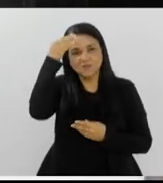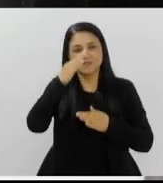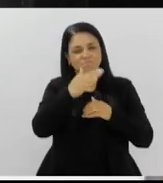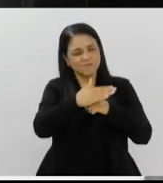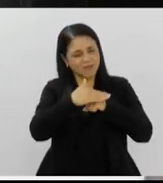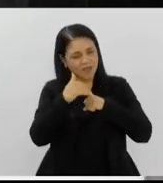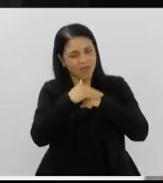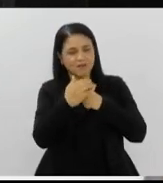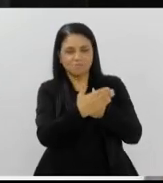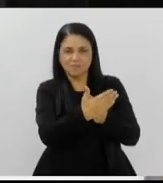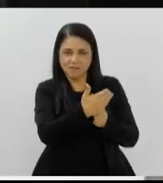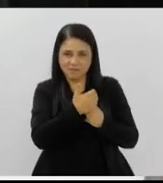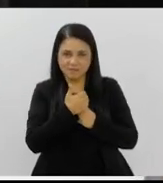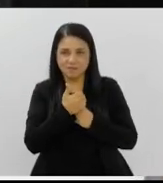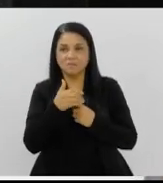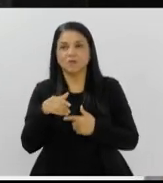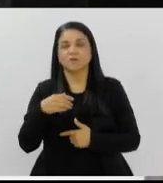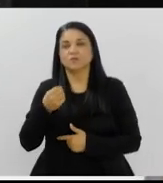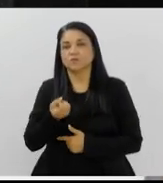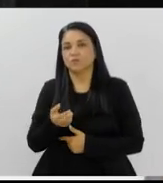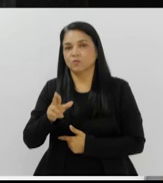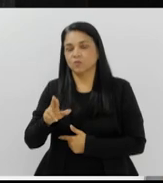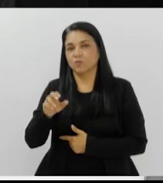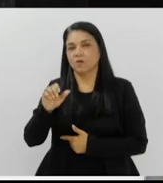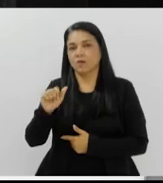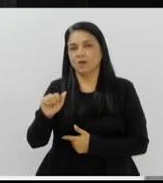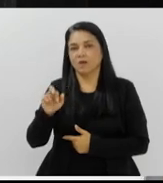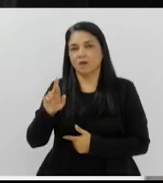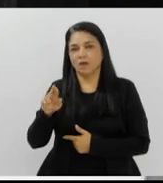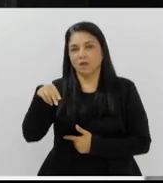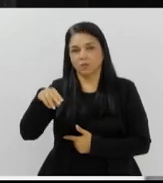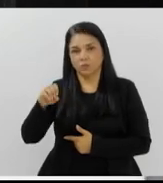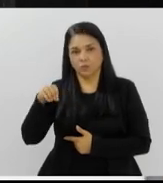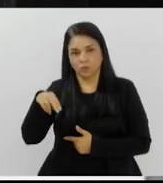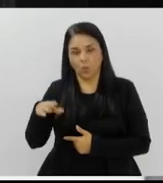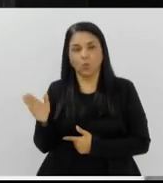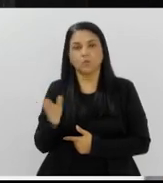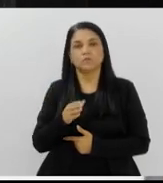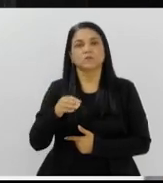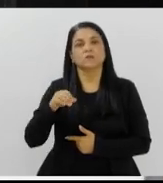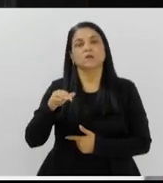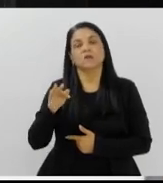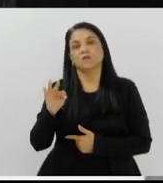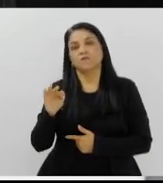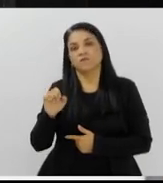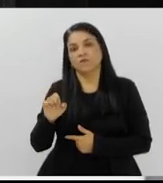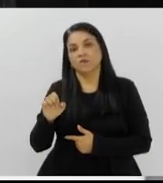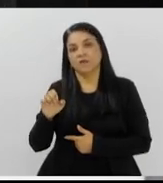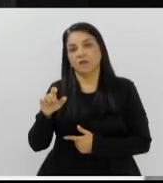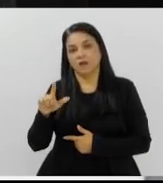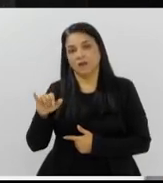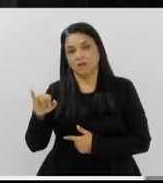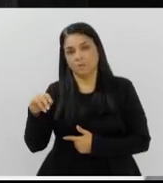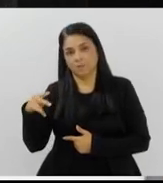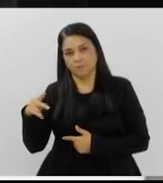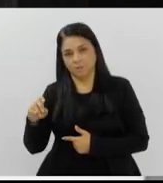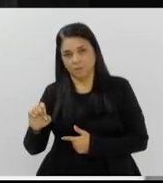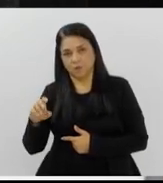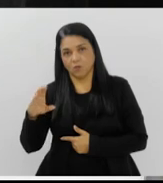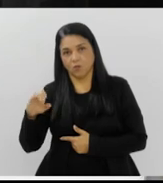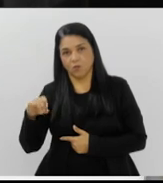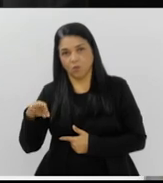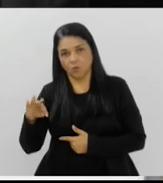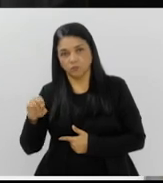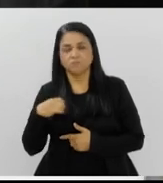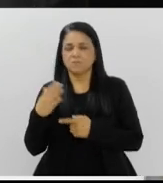recebem e me ajudam, que é o doutor Arnon e o doutor Luiz Felipe Conde, que são pessoas que estão aqui e que ajudaram muito nesse evento.